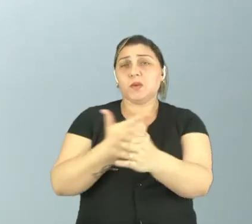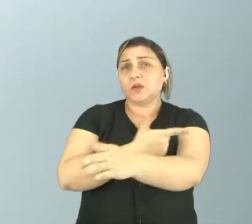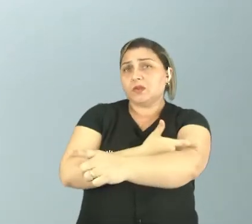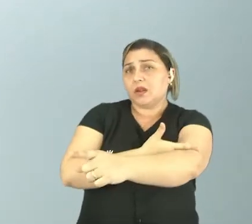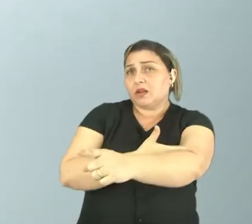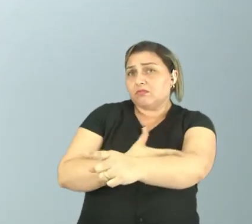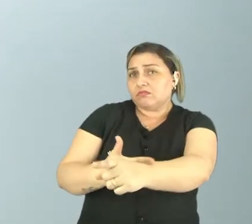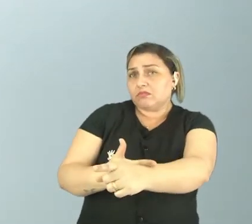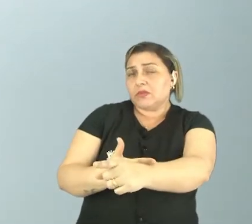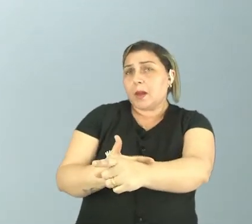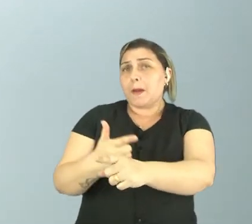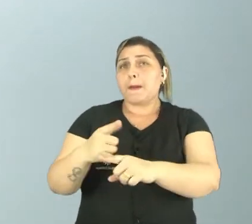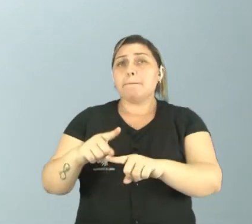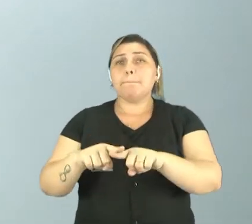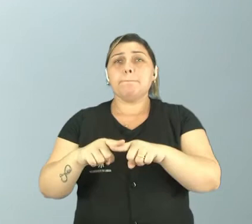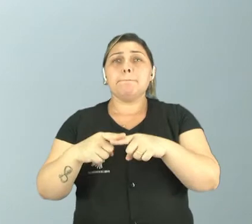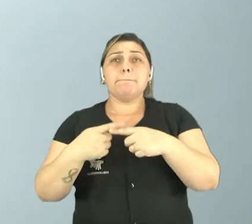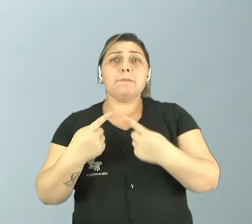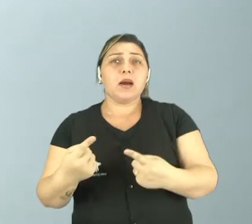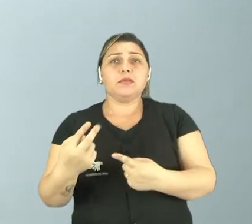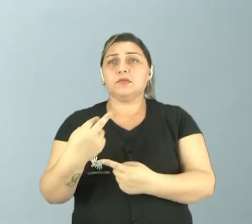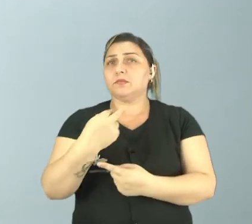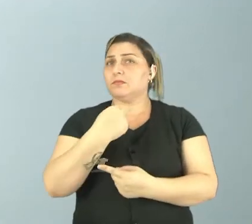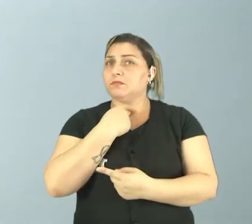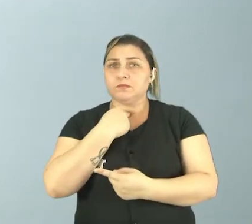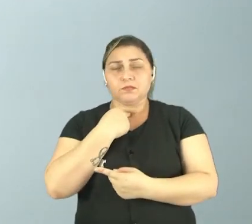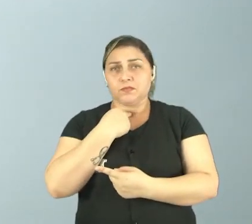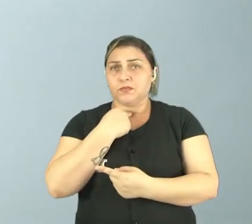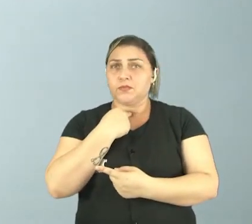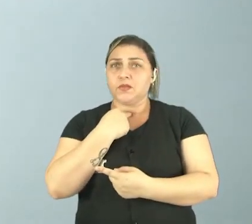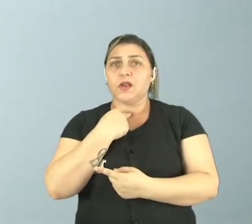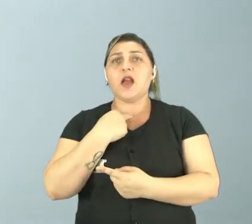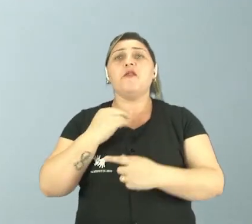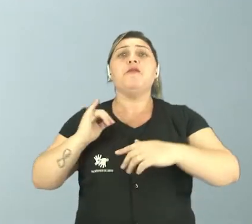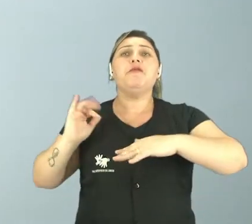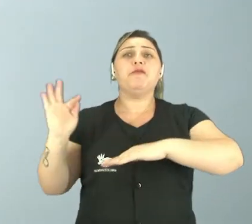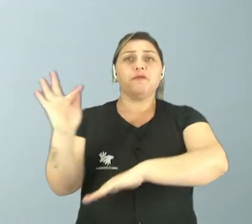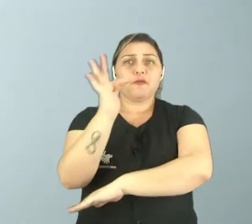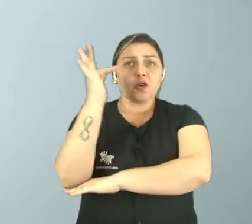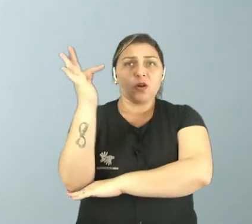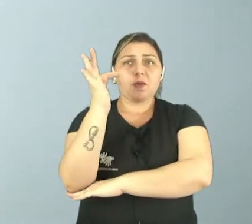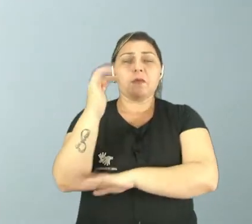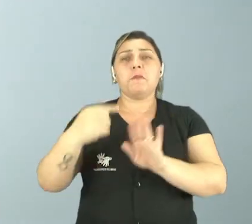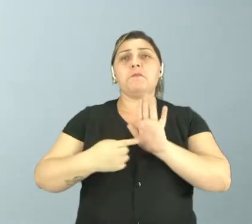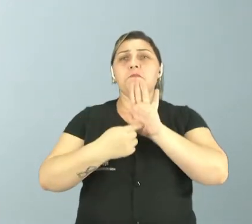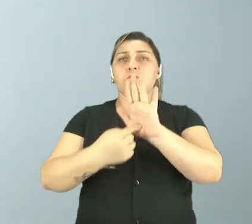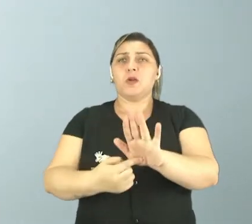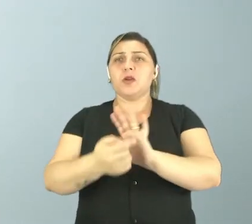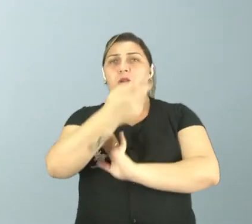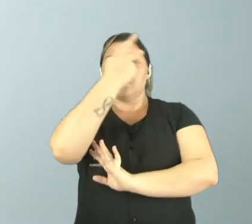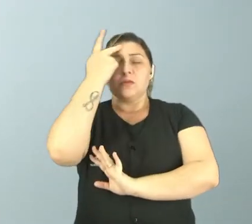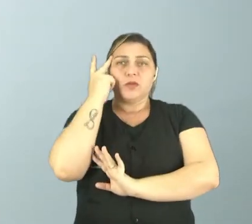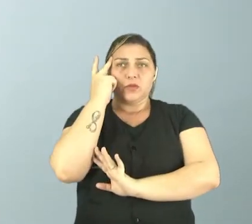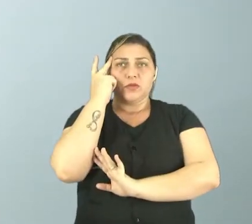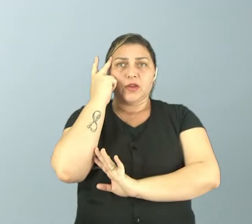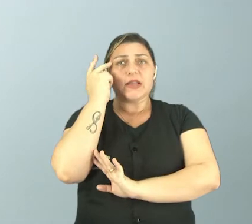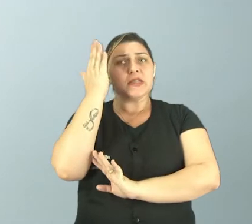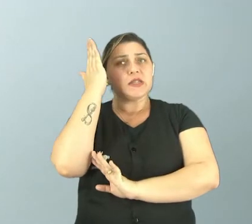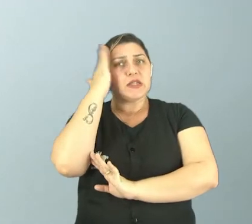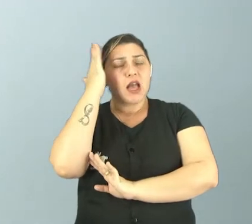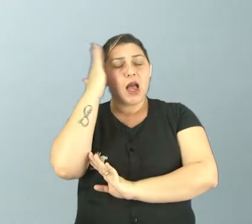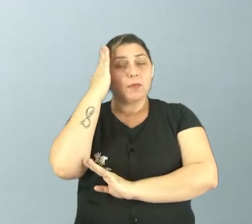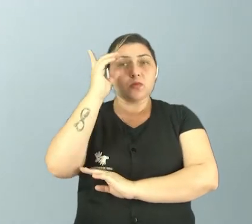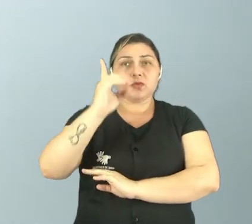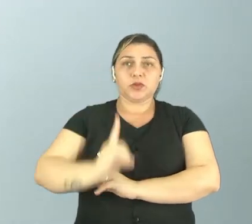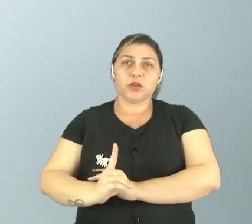educado, etc. Mas não funciona. Não adianta ser carinhoso. O ideal é que seja formal, que você demonstra que é uma pessoa que sabe dos